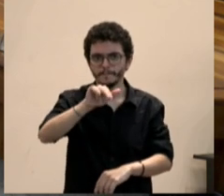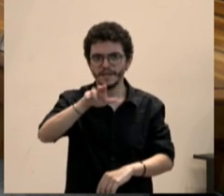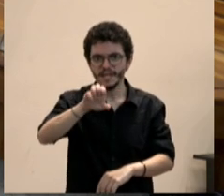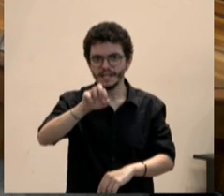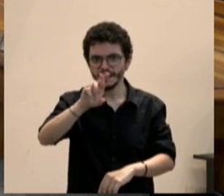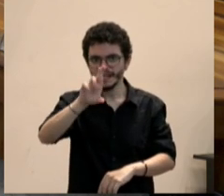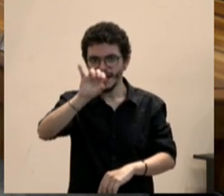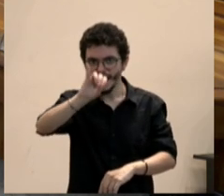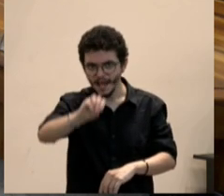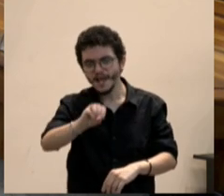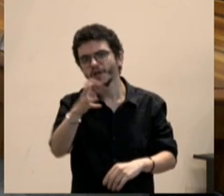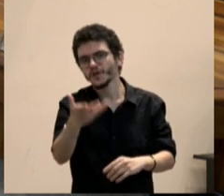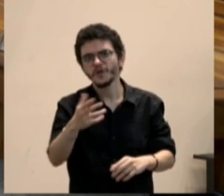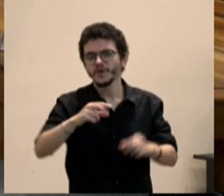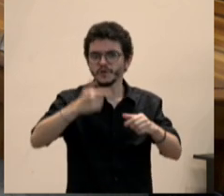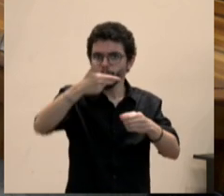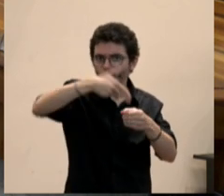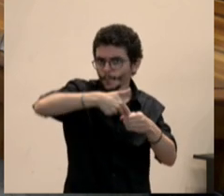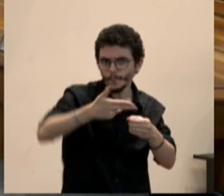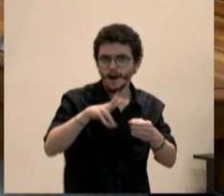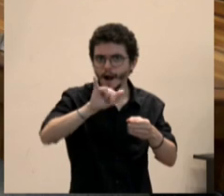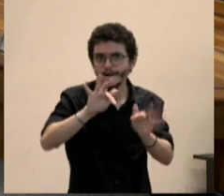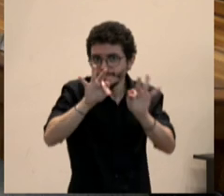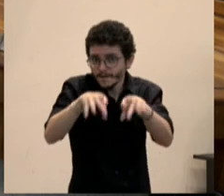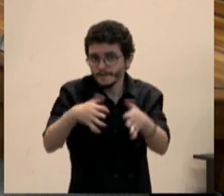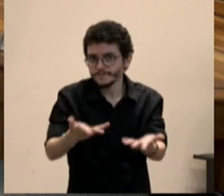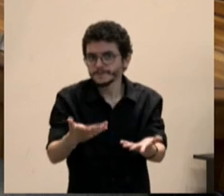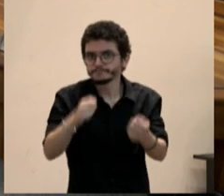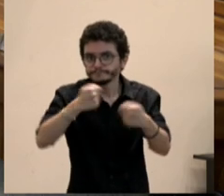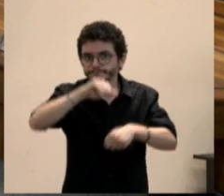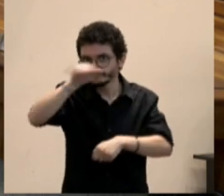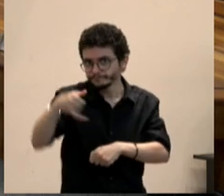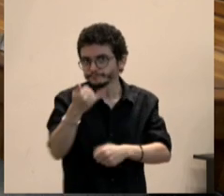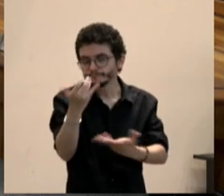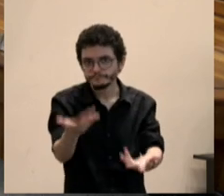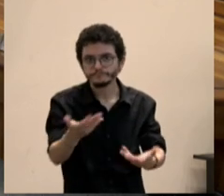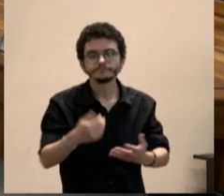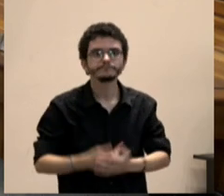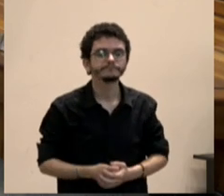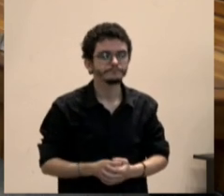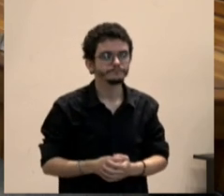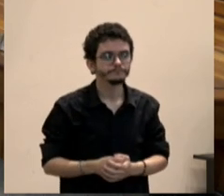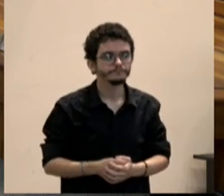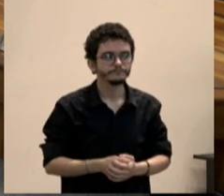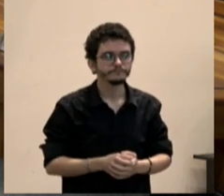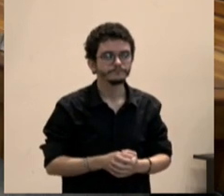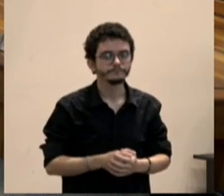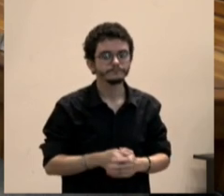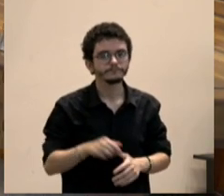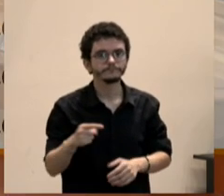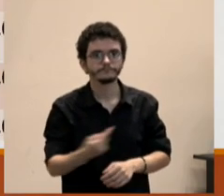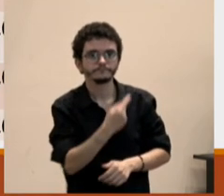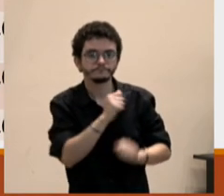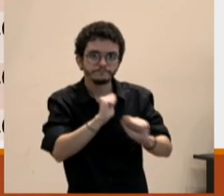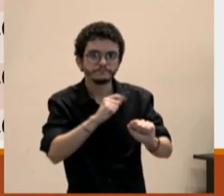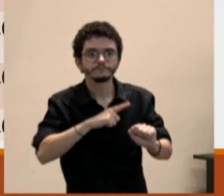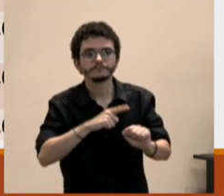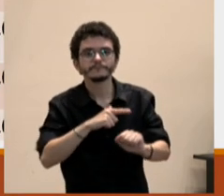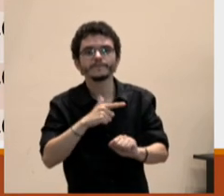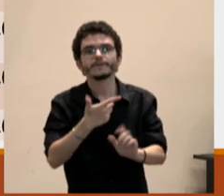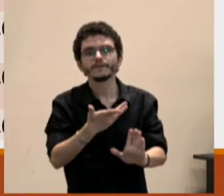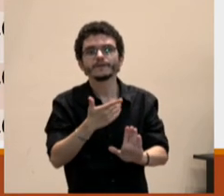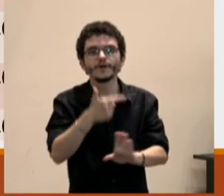acabar. Então, é aproveitar ao máximo isso. Então, vocês veem, ali poderia ter rendido 266 bilhões ao longo